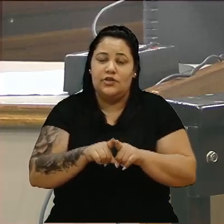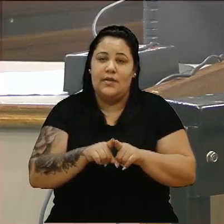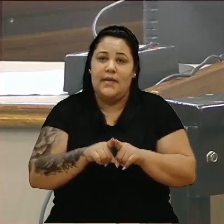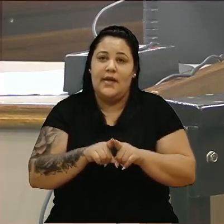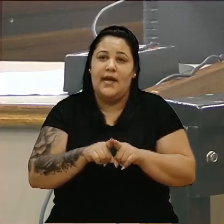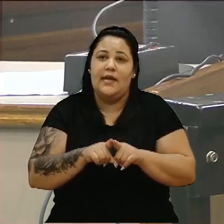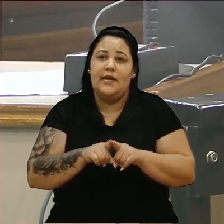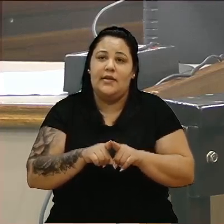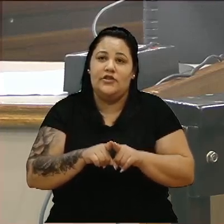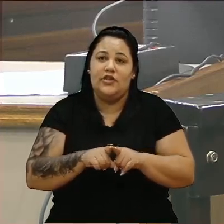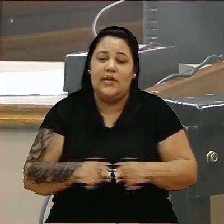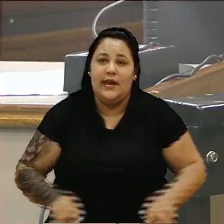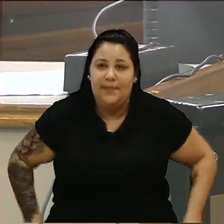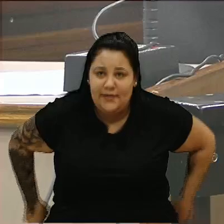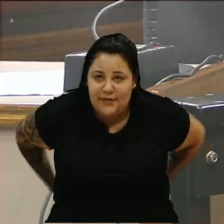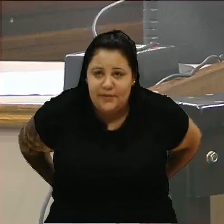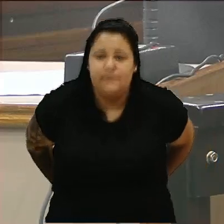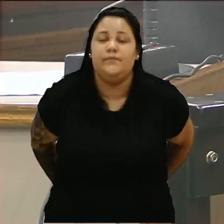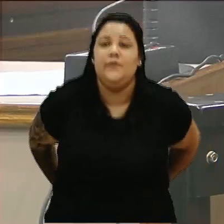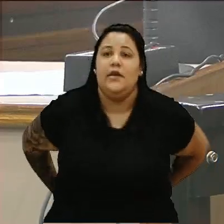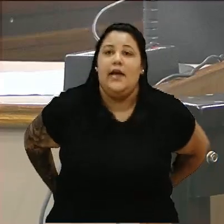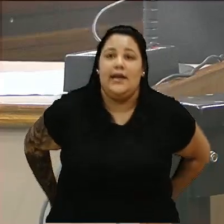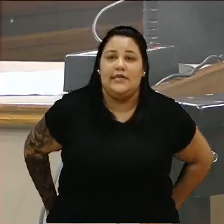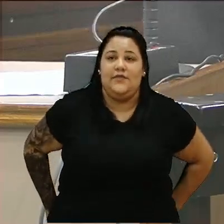moradores viessem, inclusive